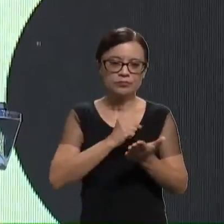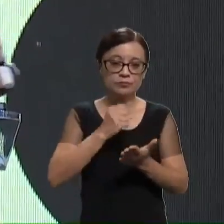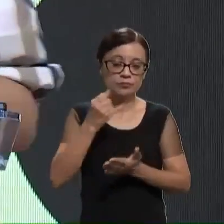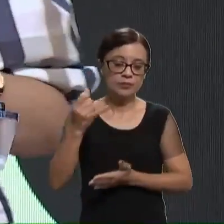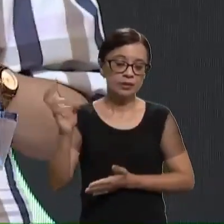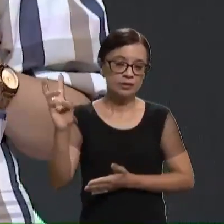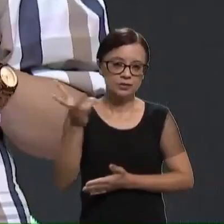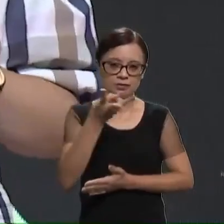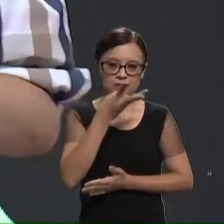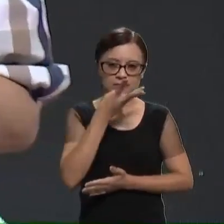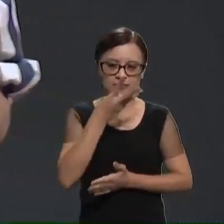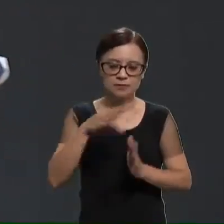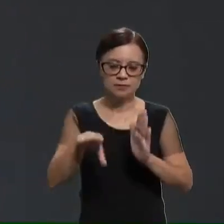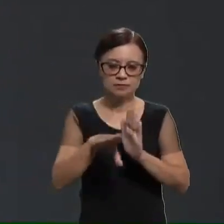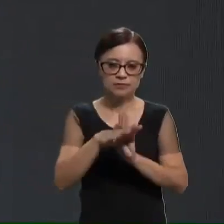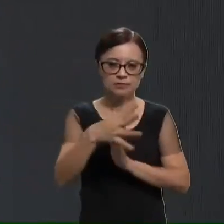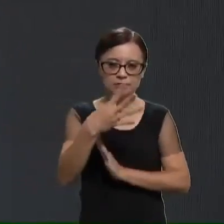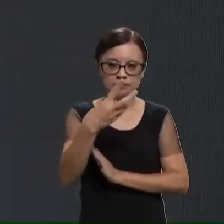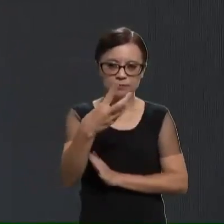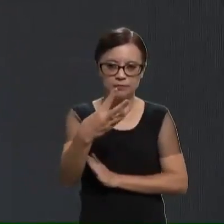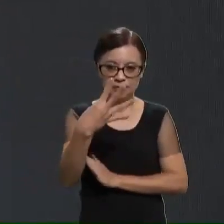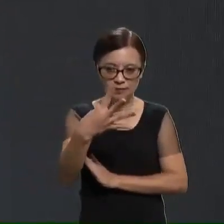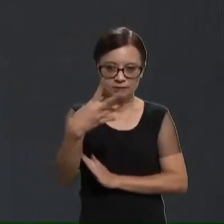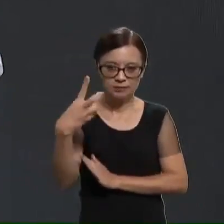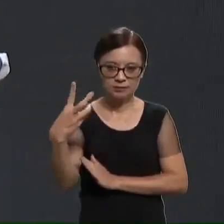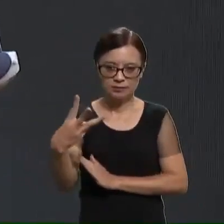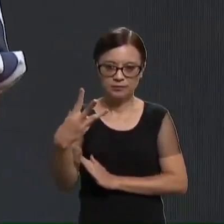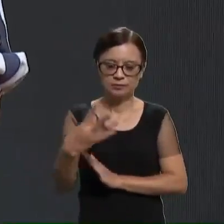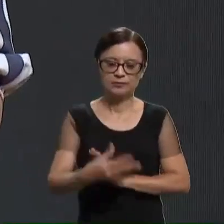Isaías, capítulo 43.